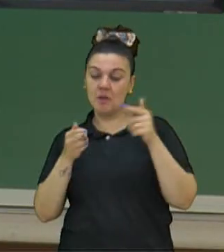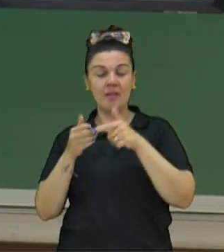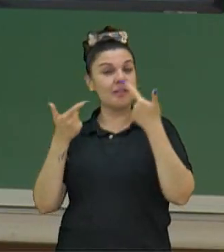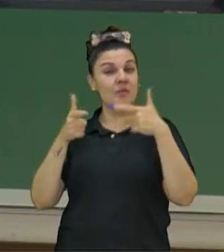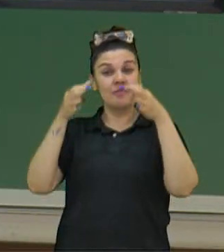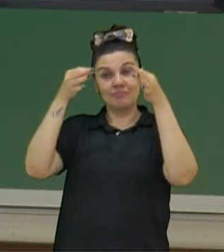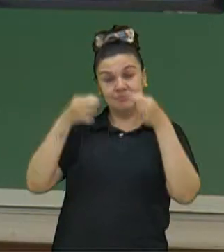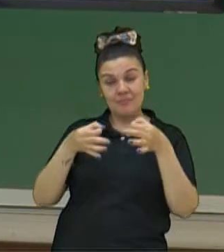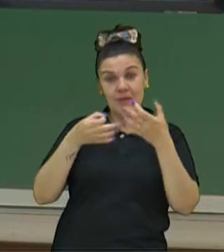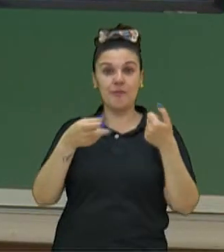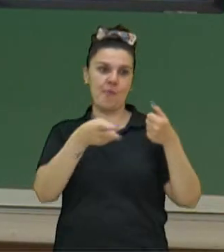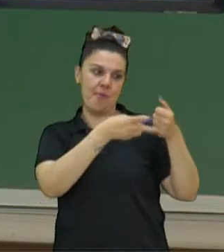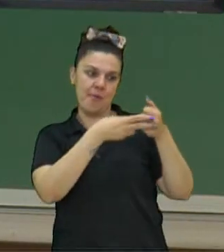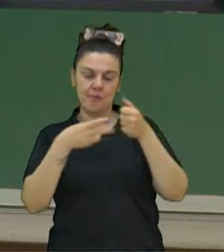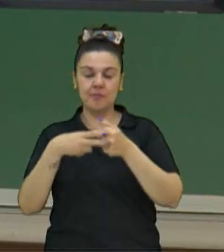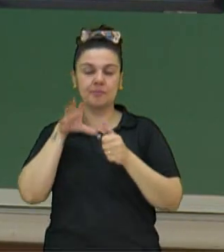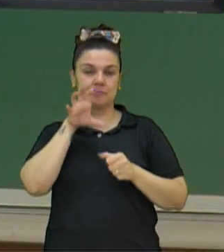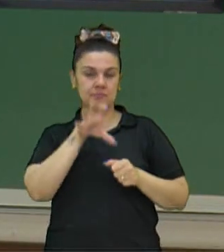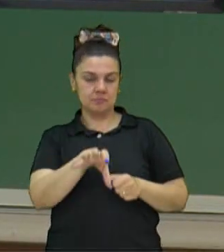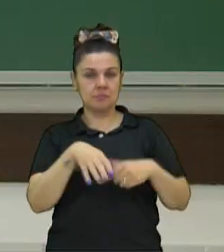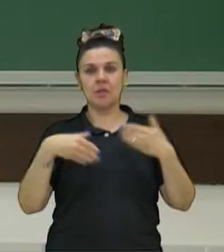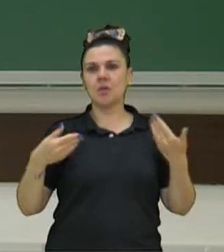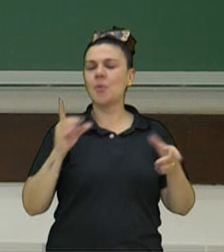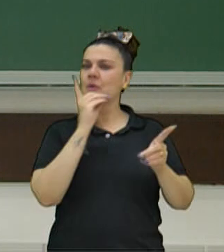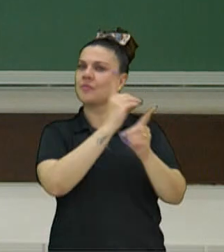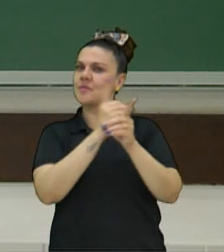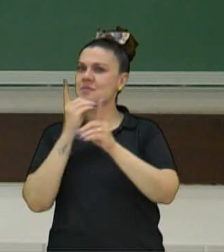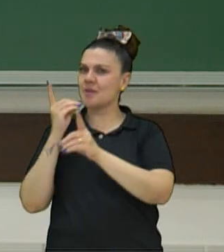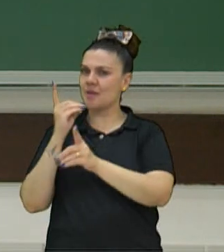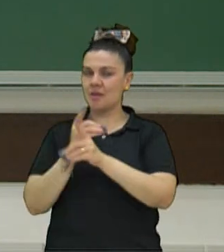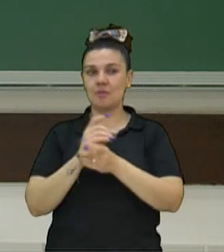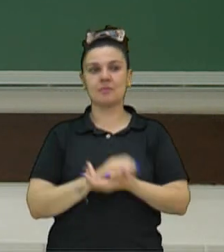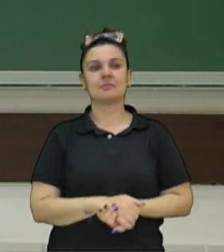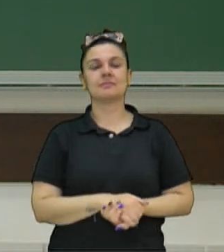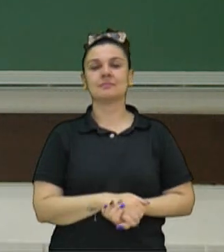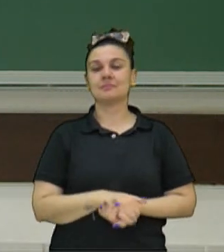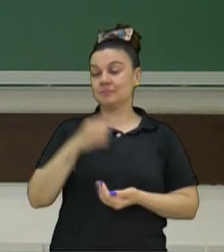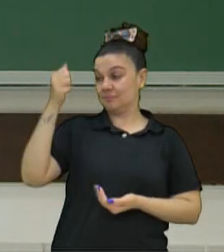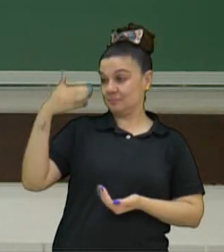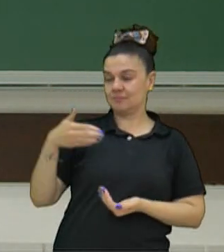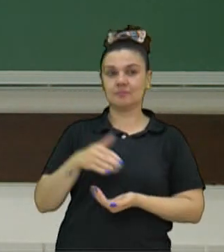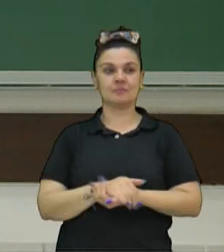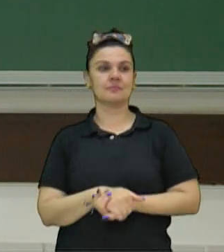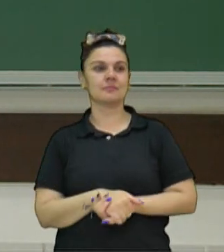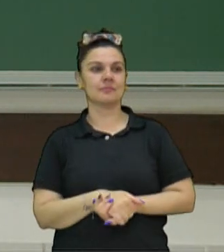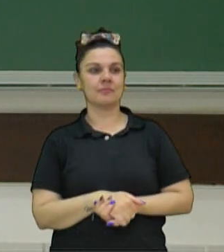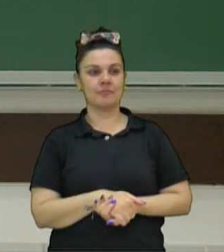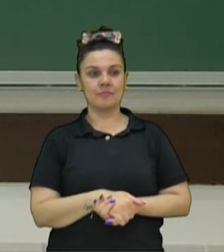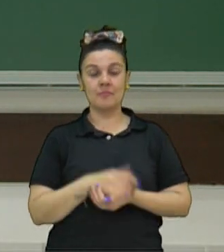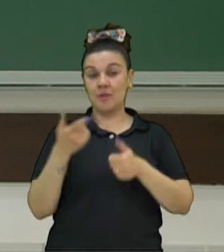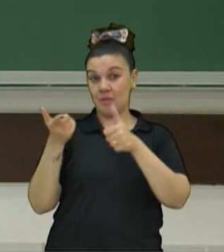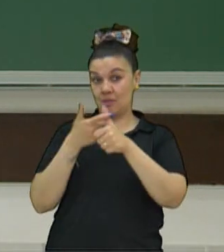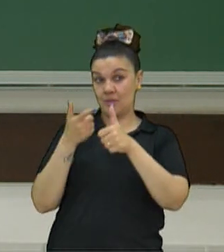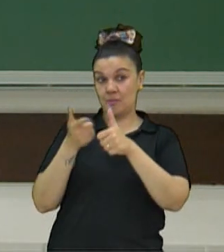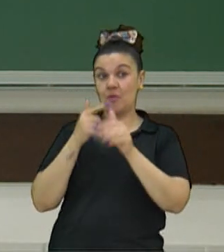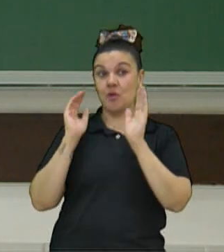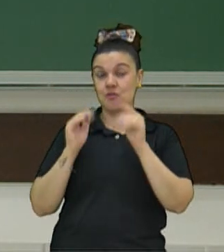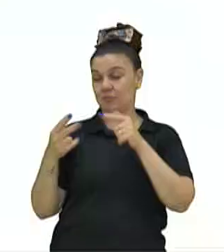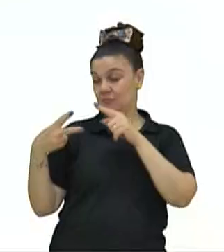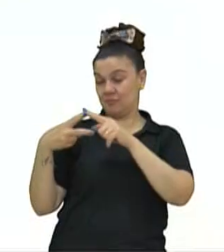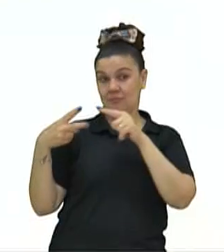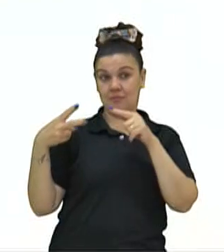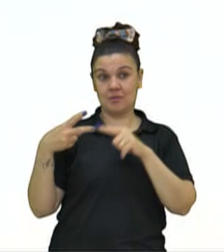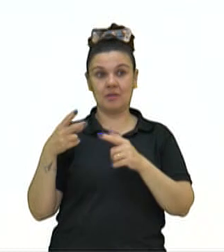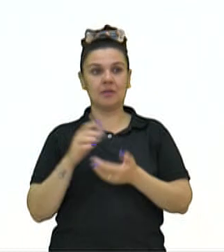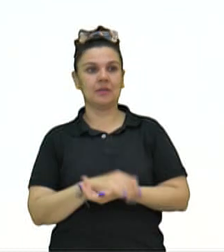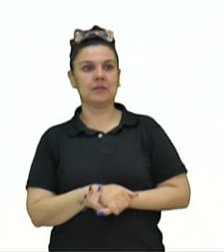certa, né? Cada verbo tem uma maneira. O que, que você achou aí de verbo regular? Olha lá, ó. No primeiro quadradinho eu já tenho dois, ó. Eu